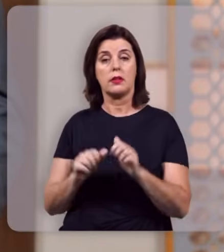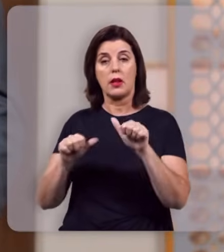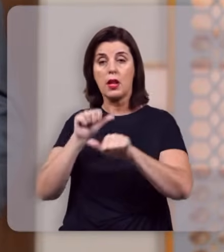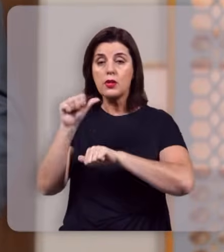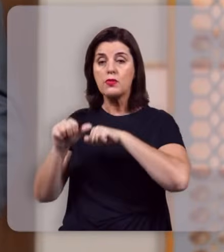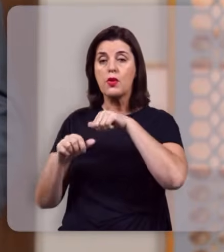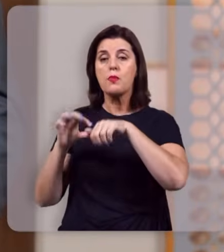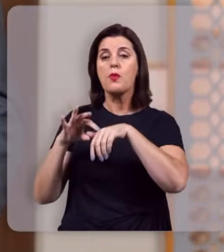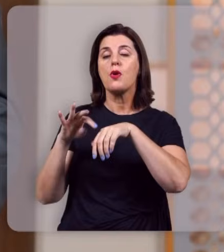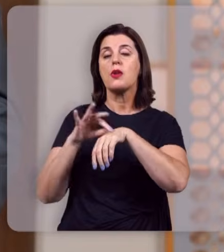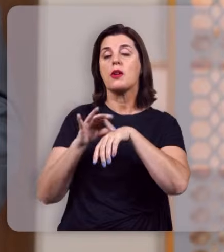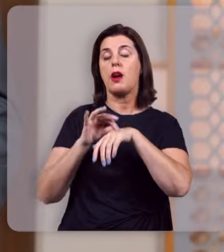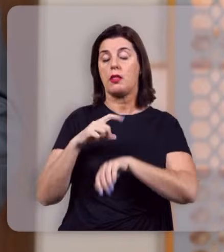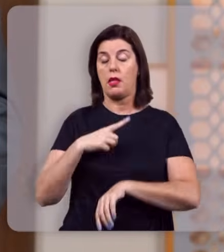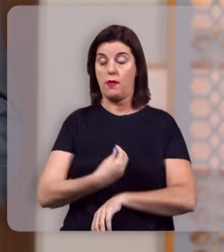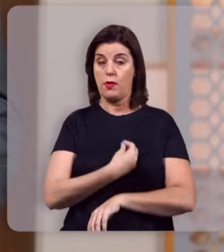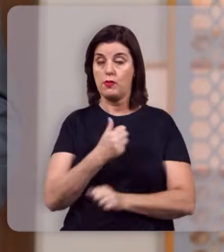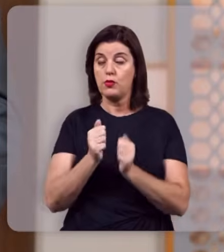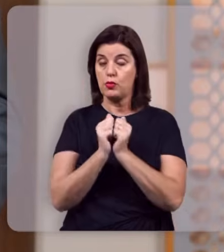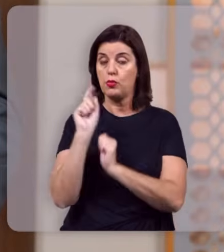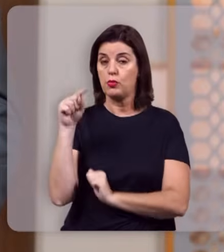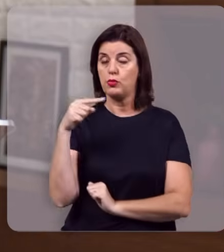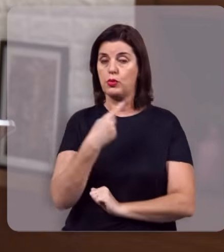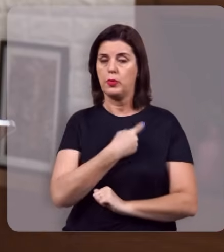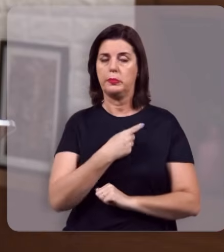carne e habitou entre nós.